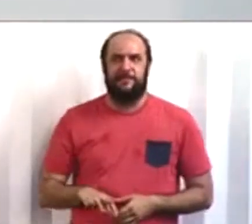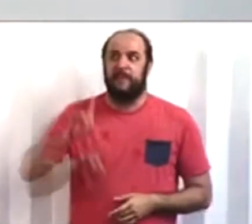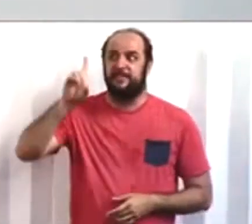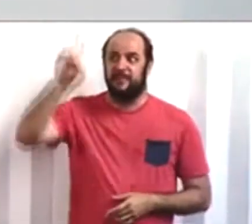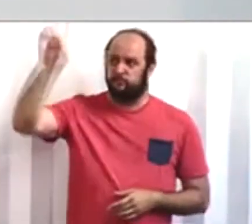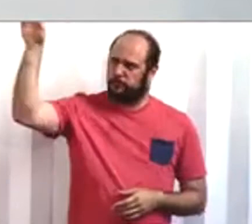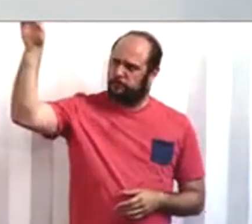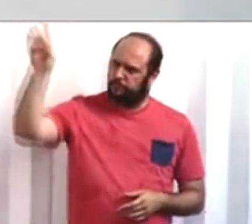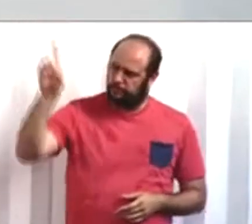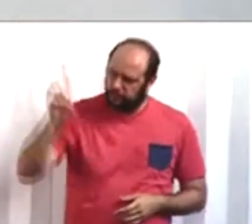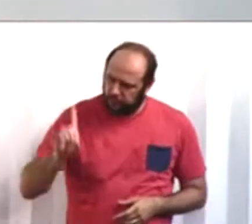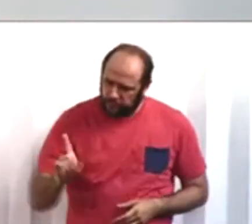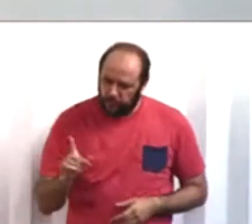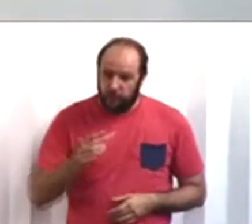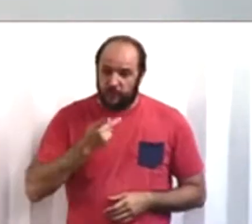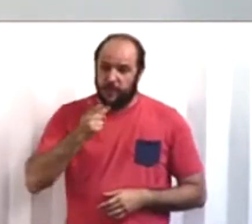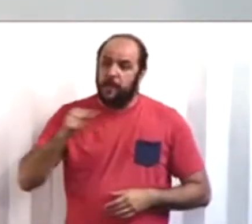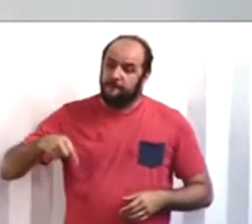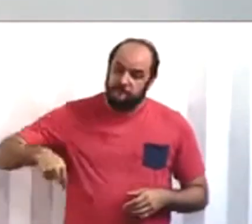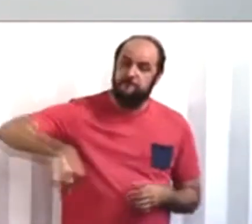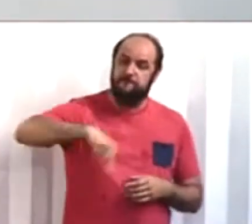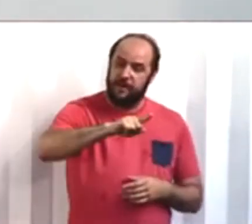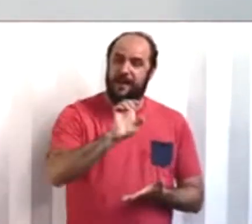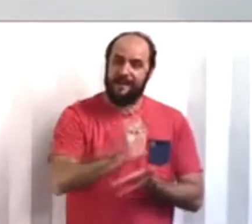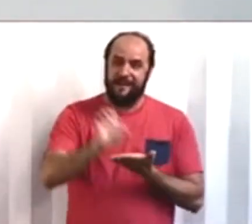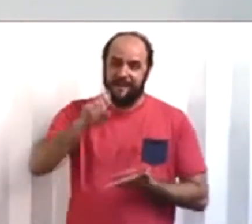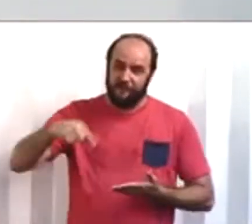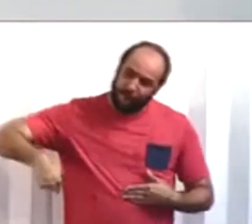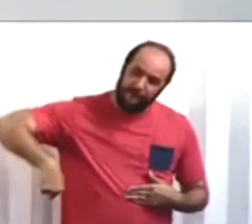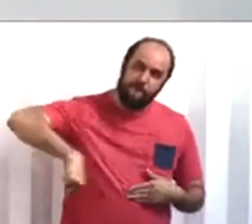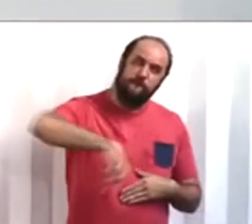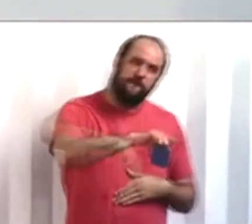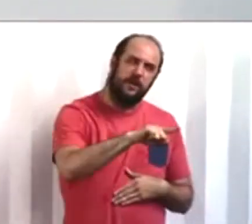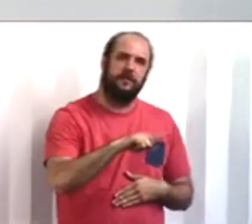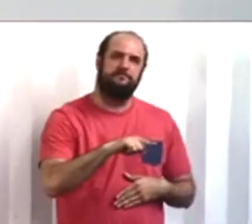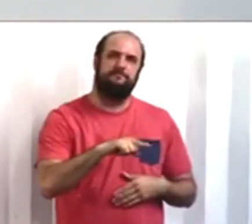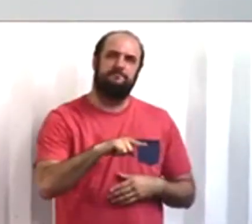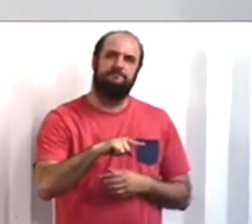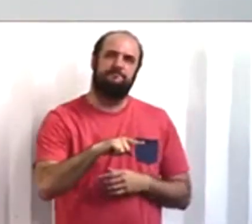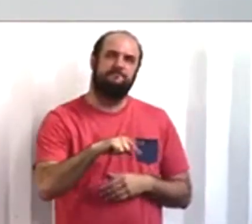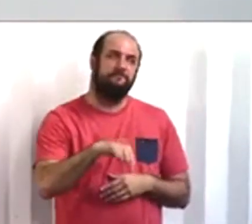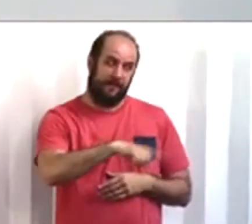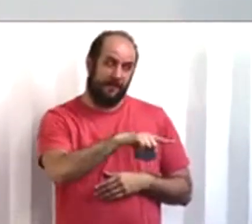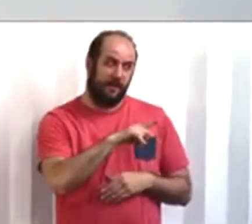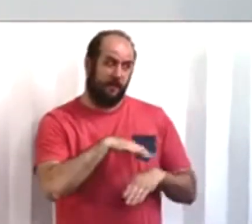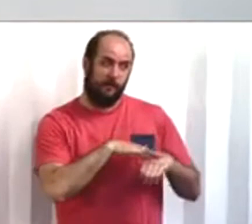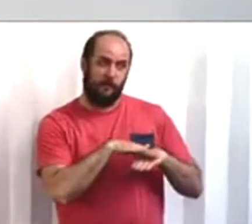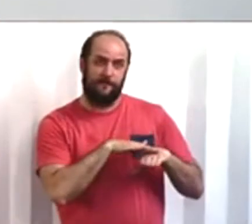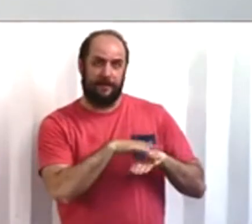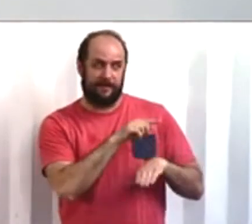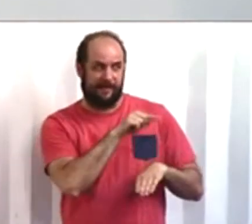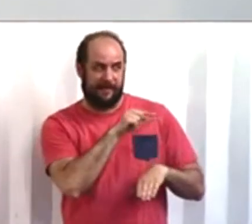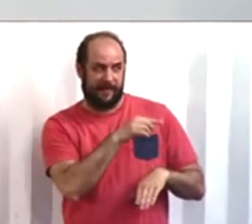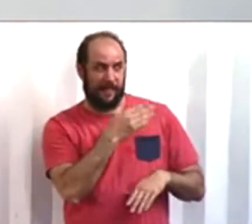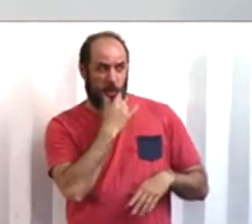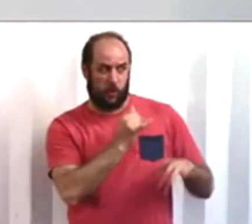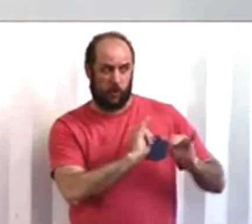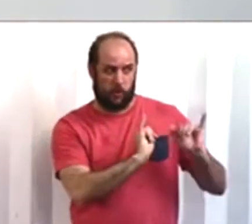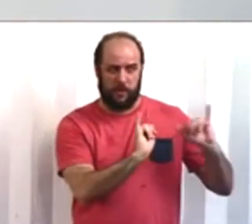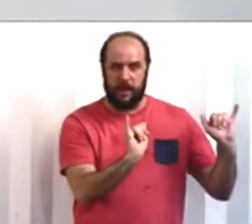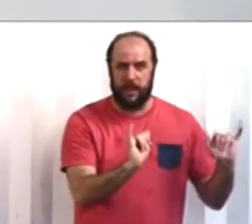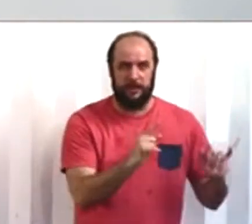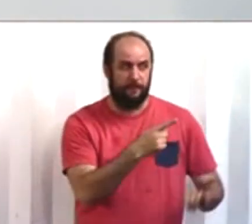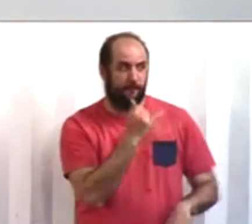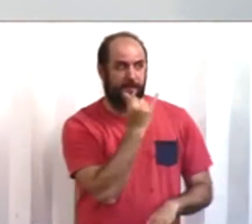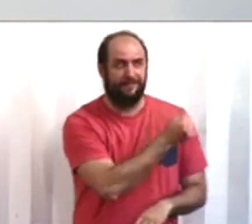intervém, vai para o meio do caminho, e chega até esses anunciadores do rei, e